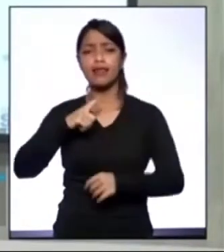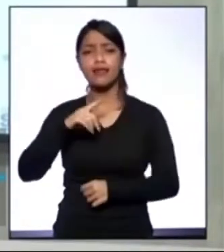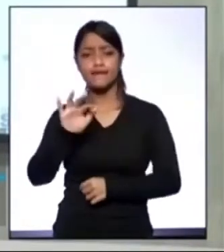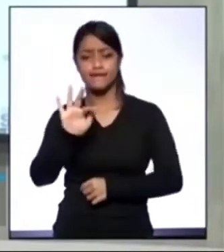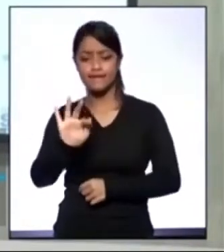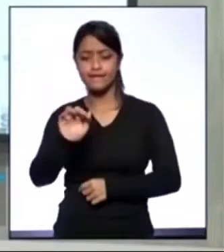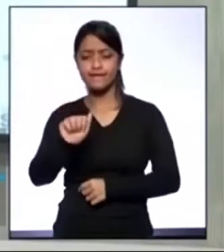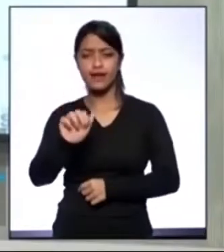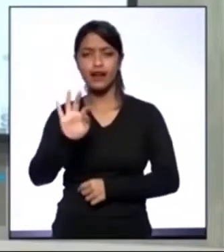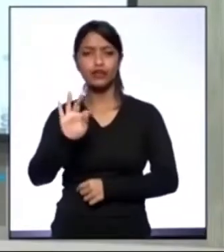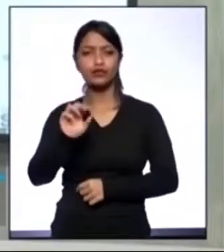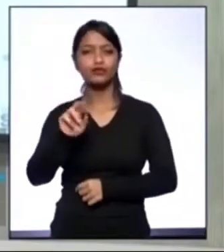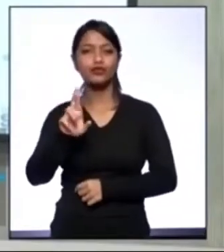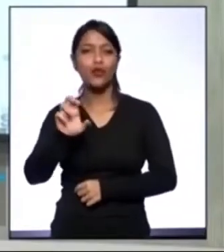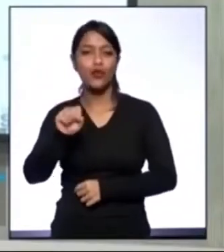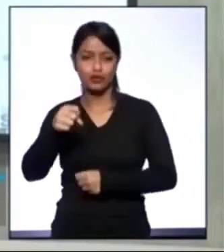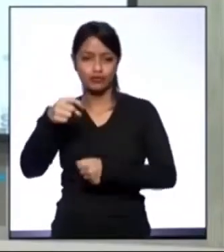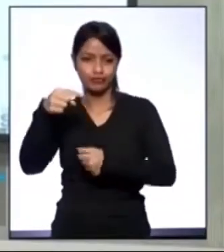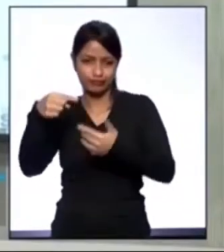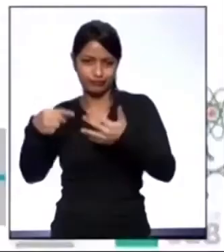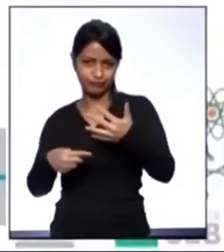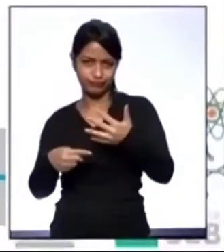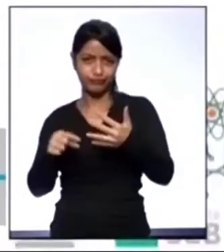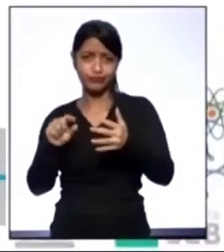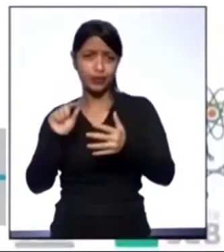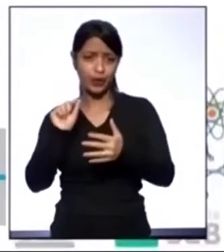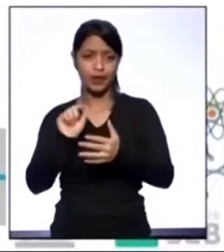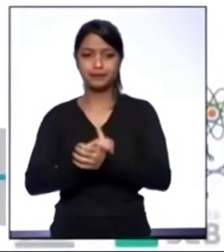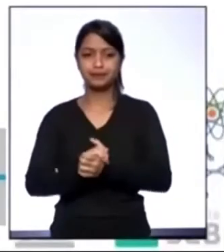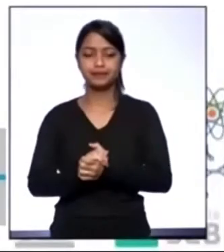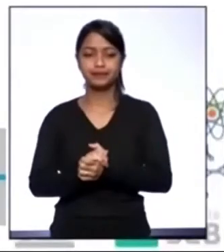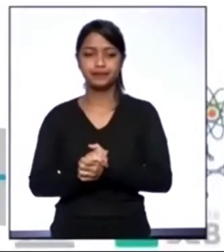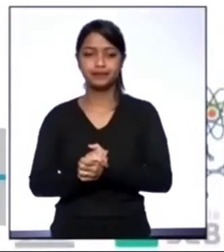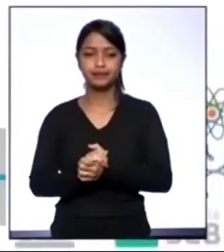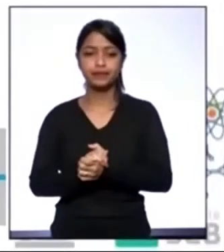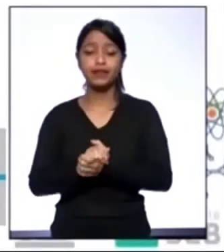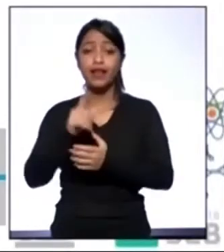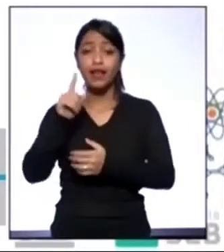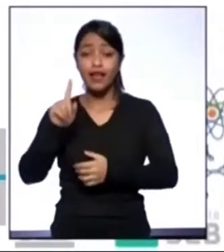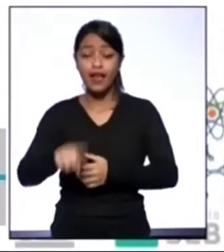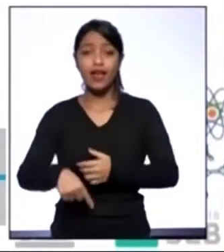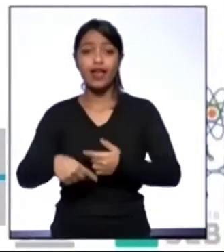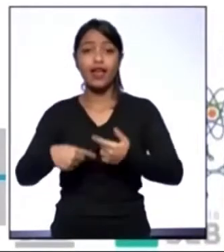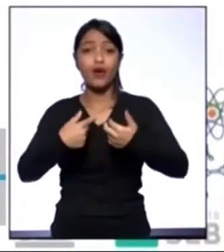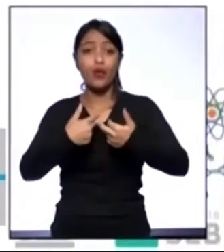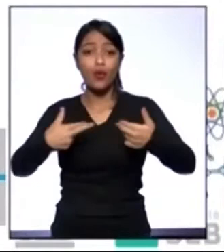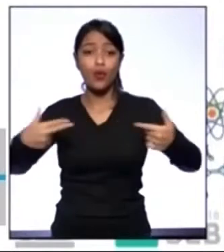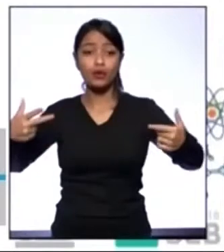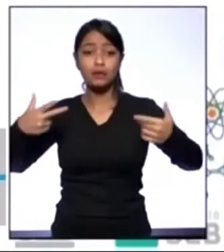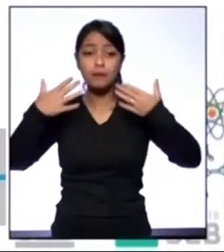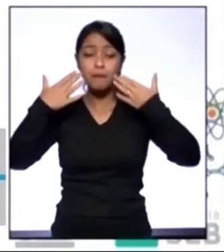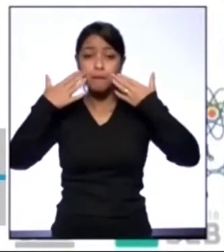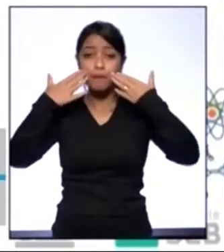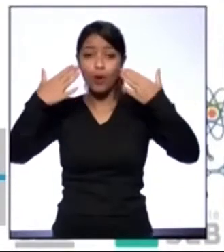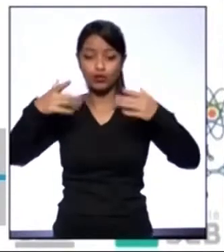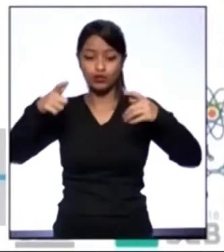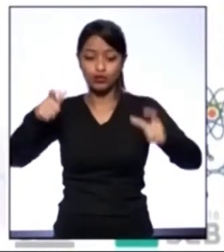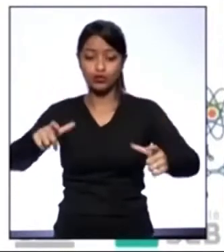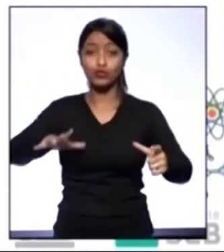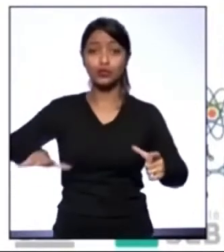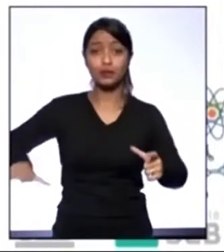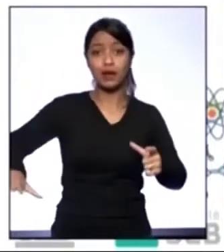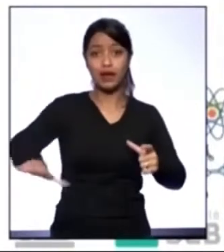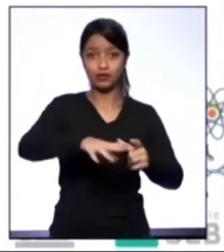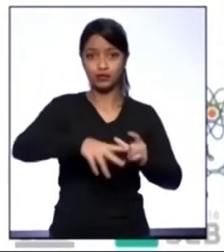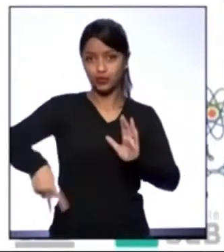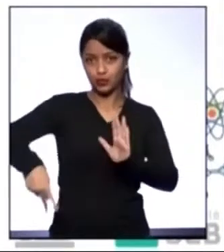climáticos, os fatores climáticos são condicionantes do espaço. Olha que importante, galera.